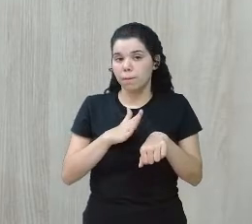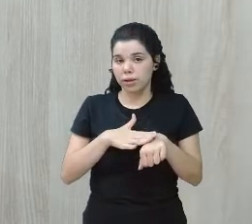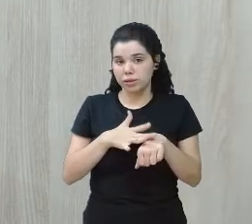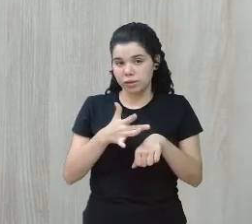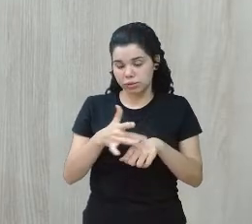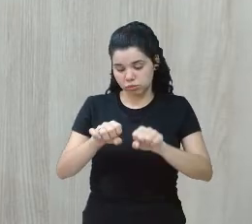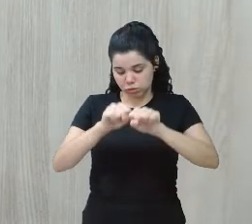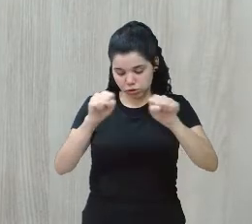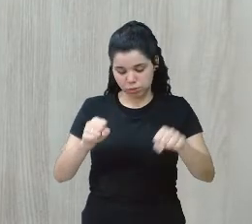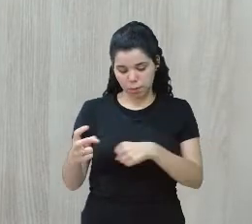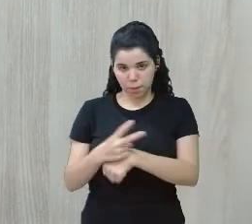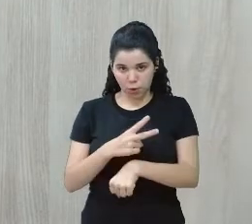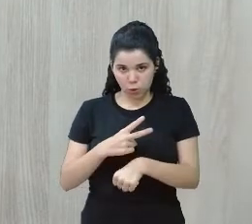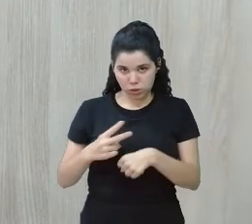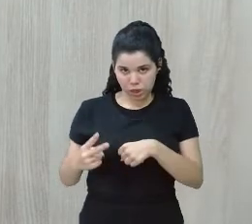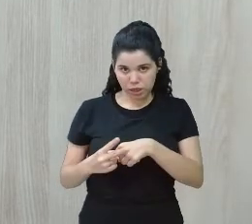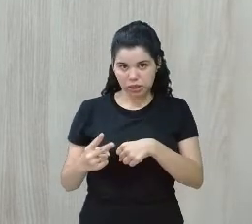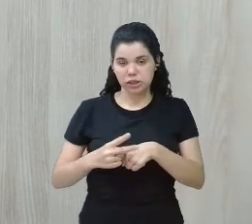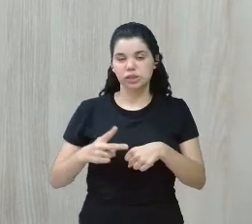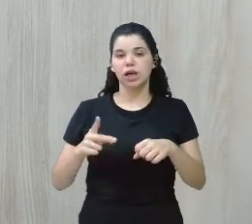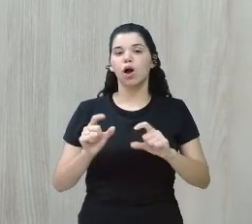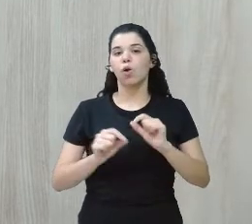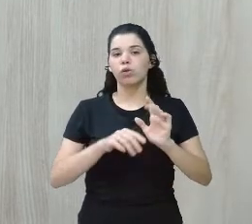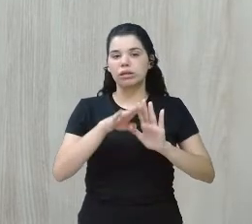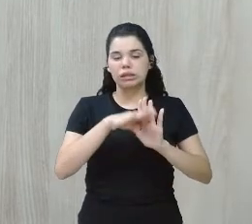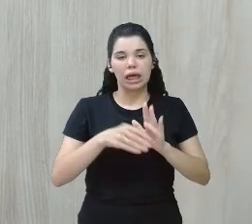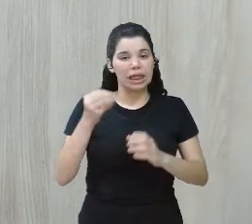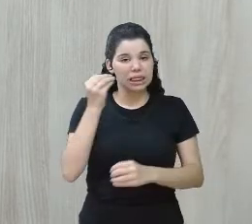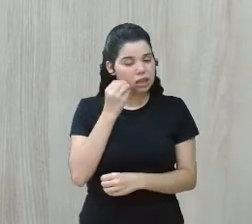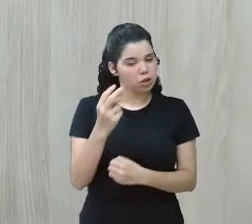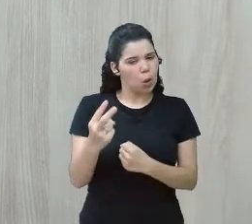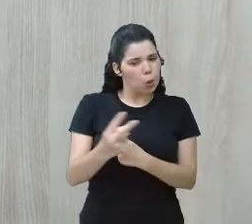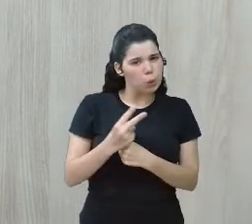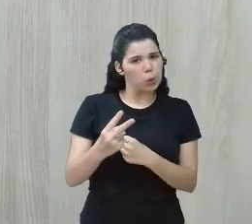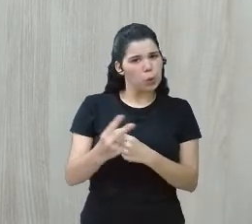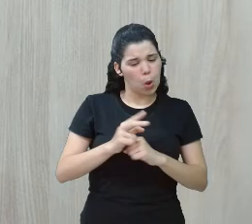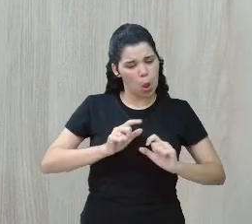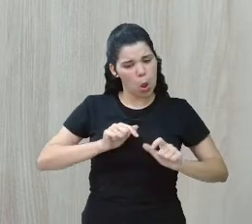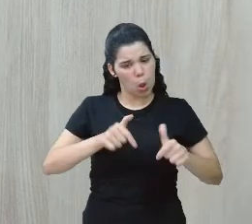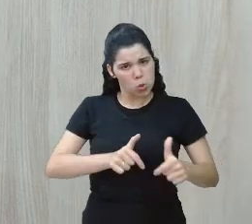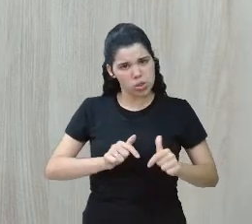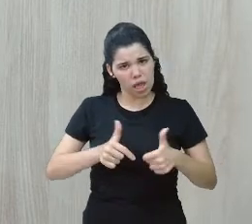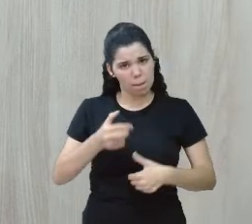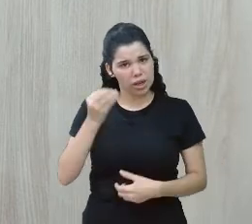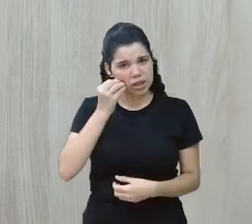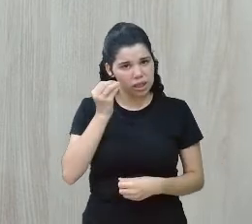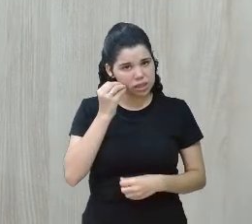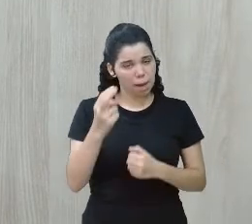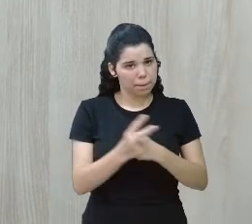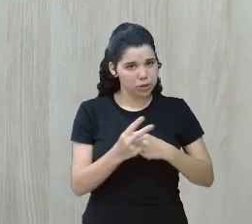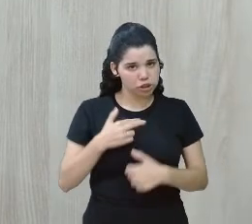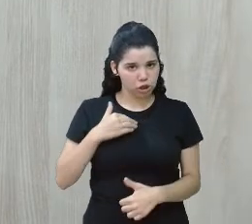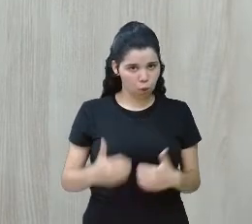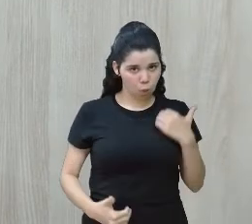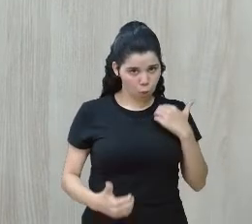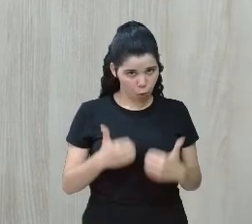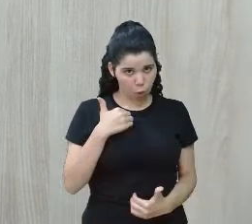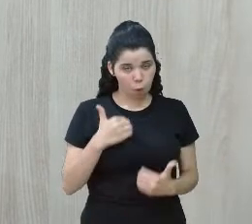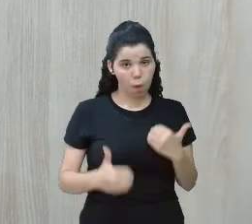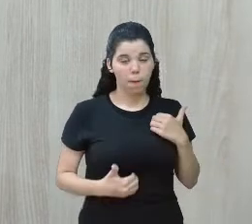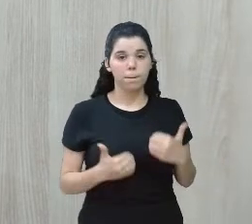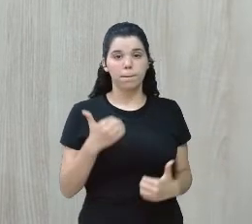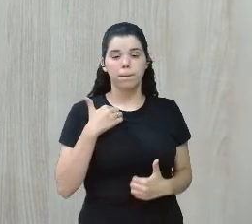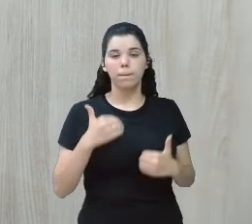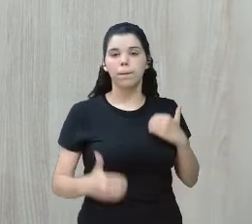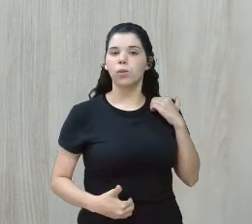sistema imunológico está ativo, né, tentando nos proteger, tentando proteger esse paciente, essa